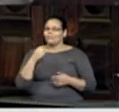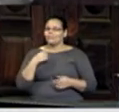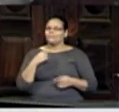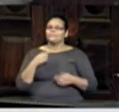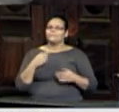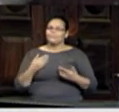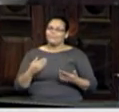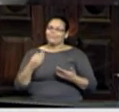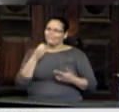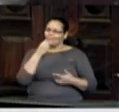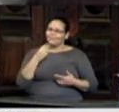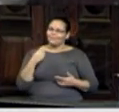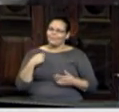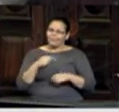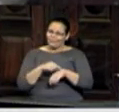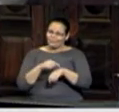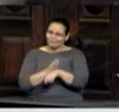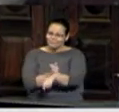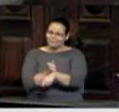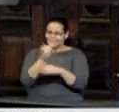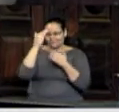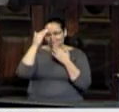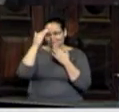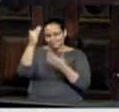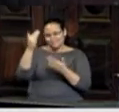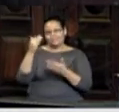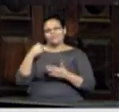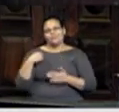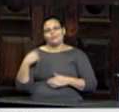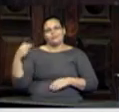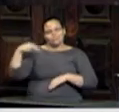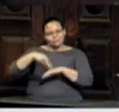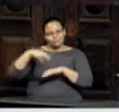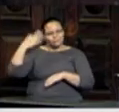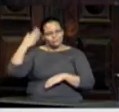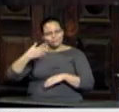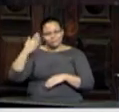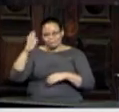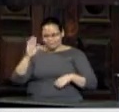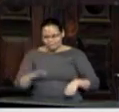condescendente comigo em ultrapassar alguns minutos. Muito obrigado, é o que me trouxe à tribuna nessa tarde.